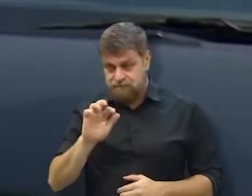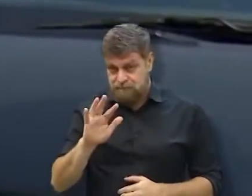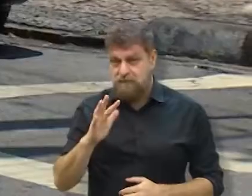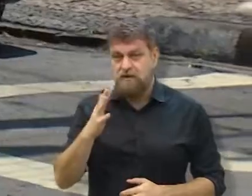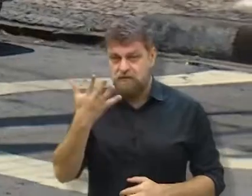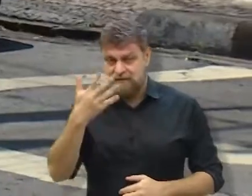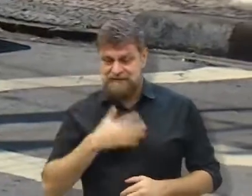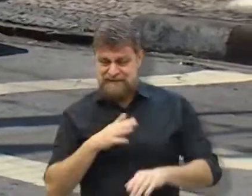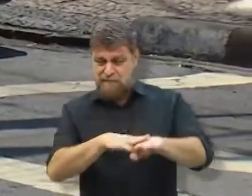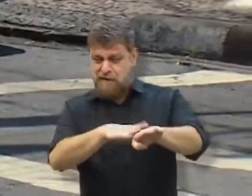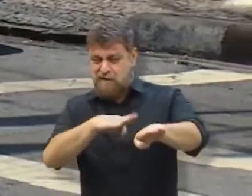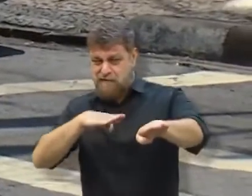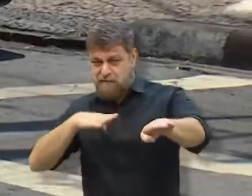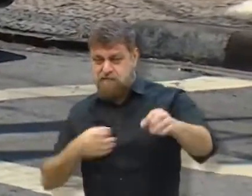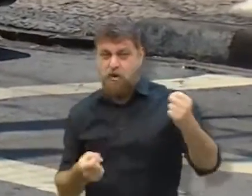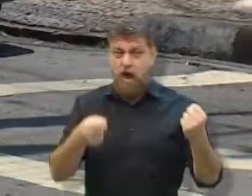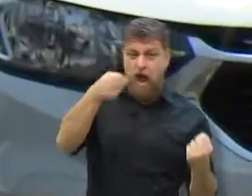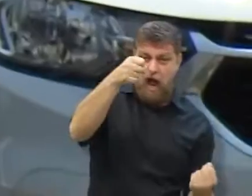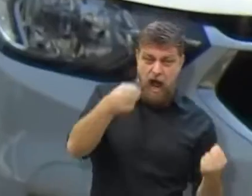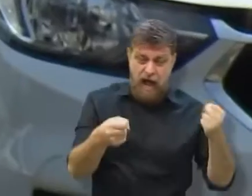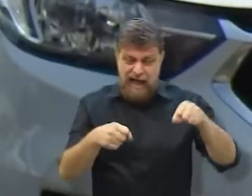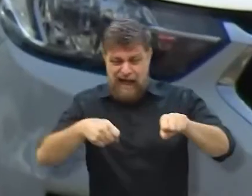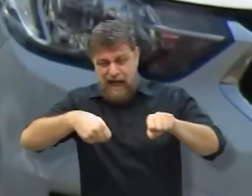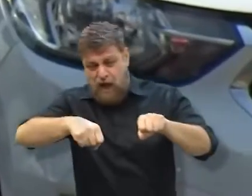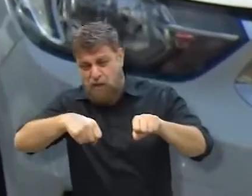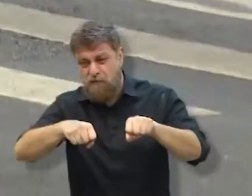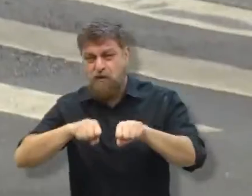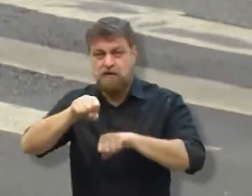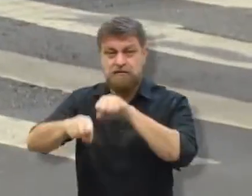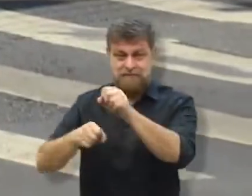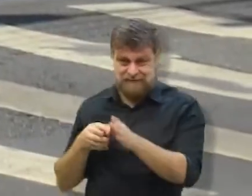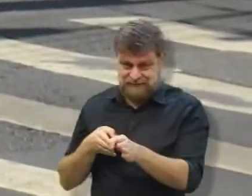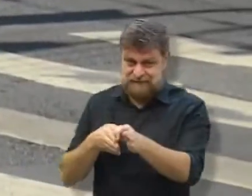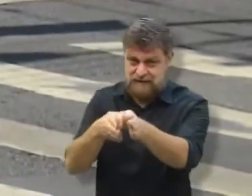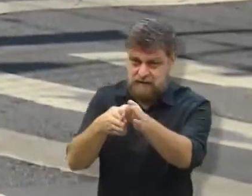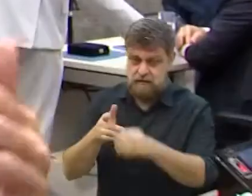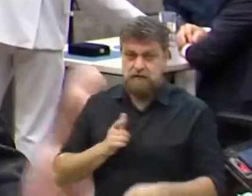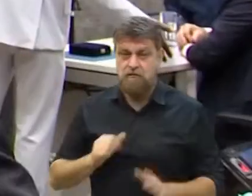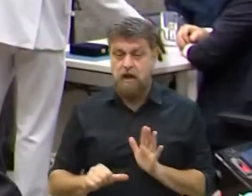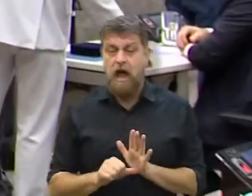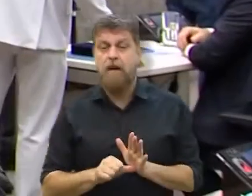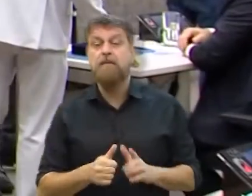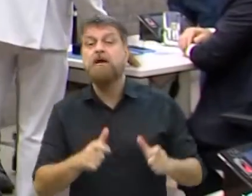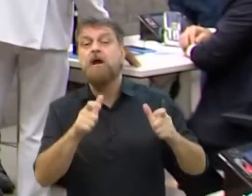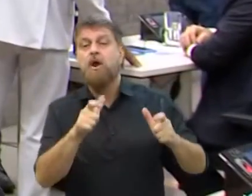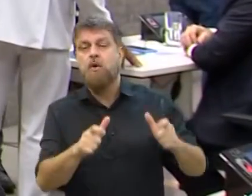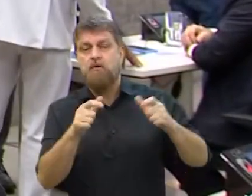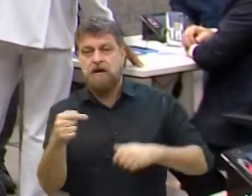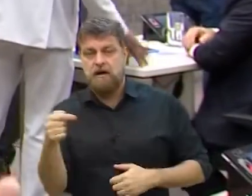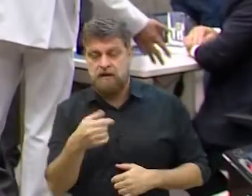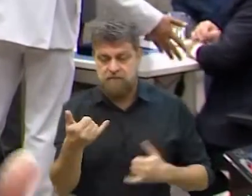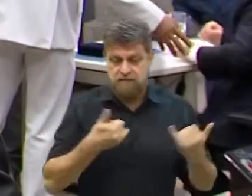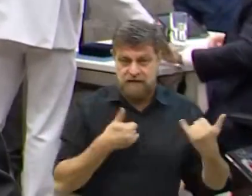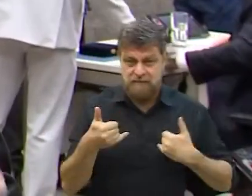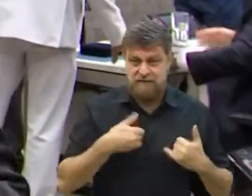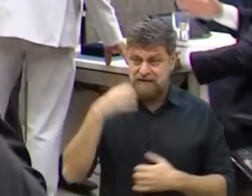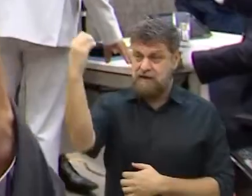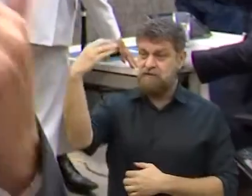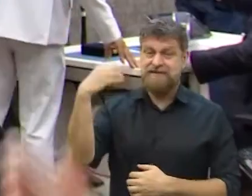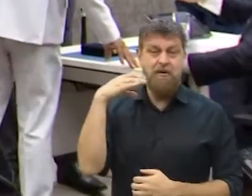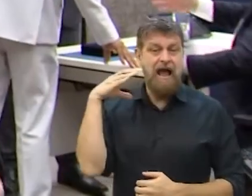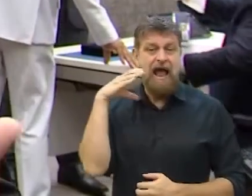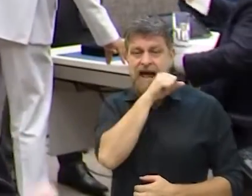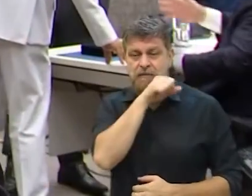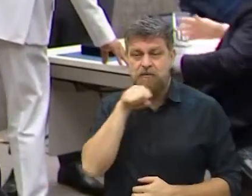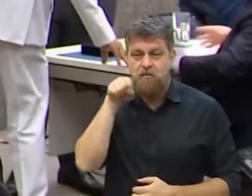que normalmente tem muita movimentação de carros, motos e bicicletas. A primeira delas, que eles disseram que era um sinal